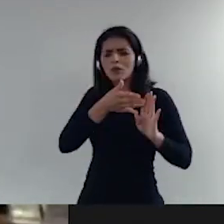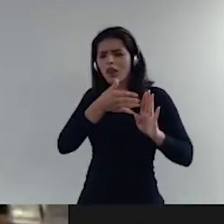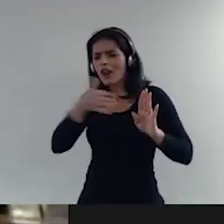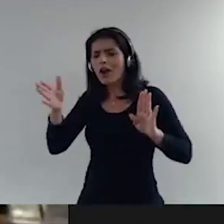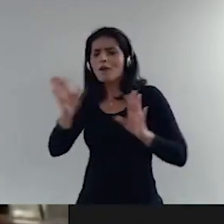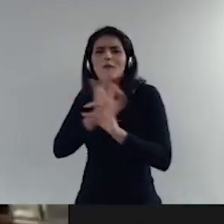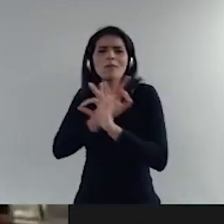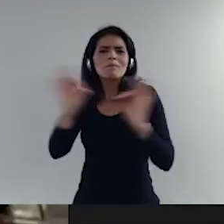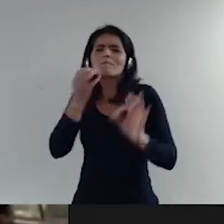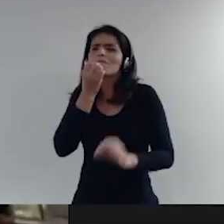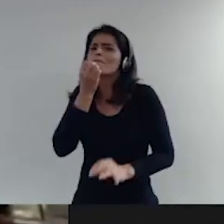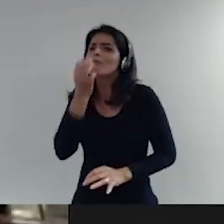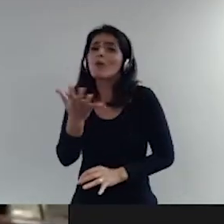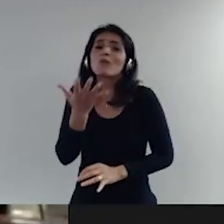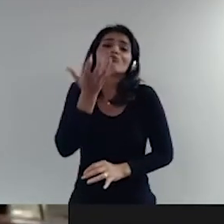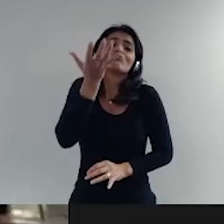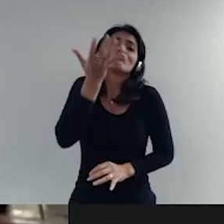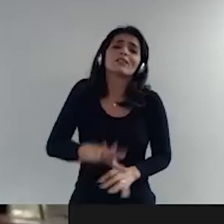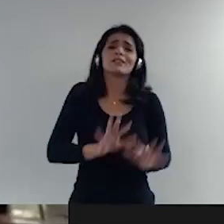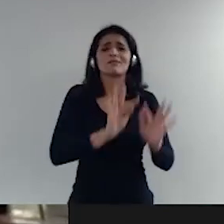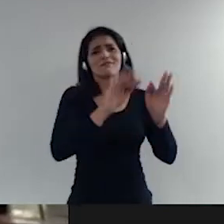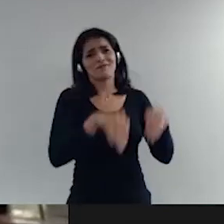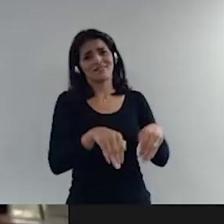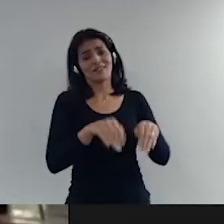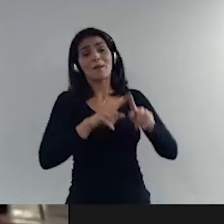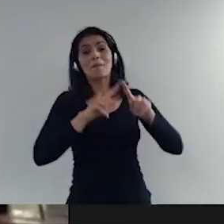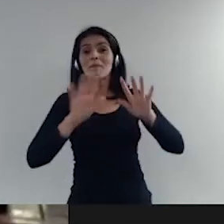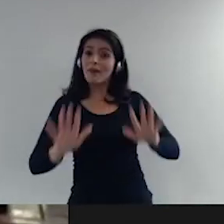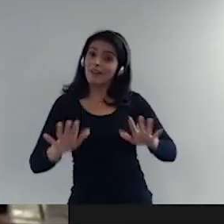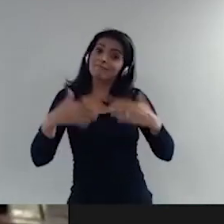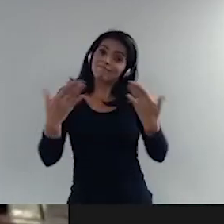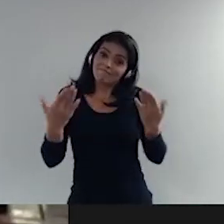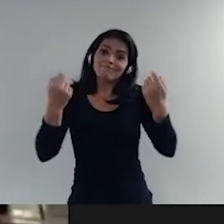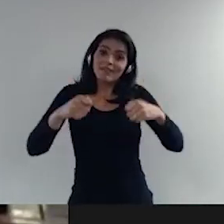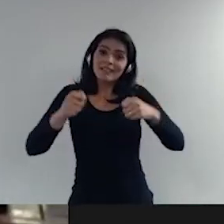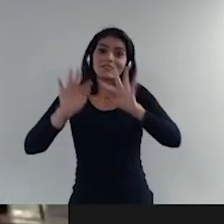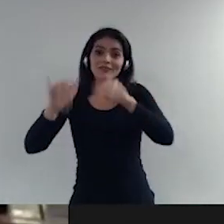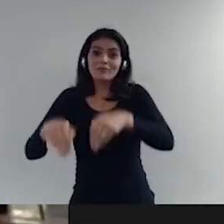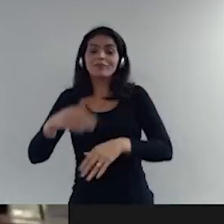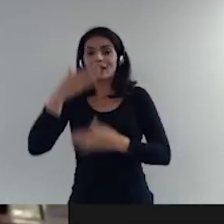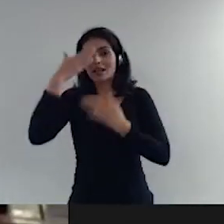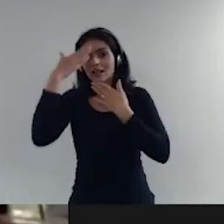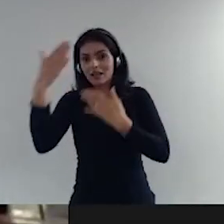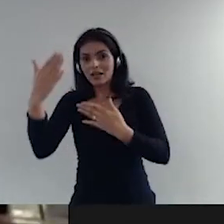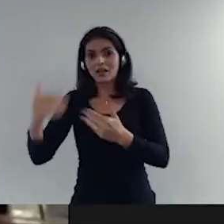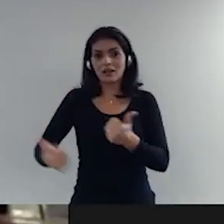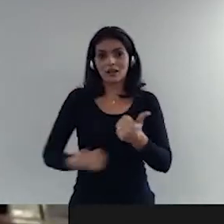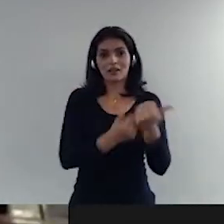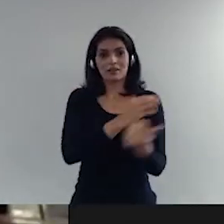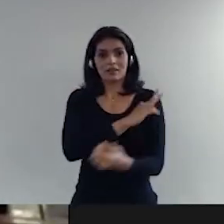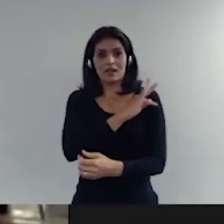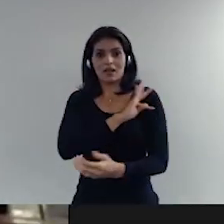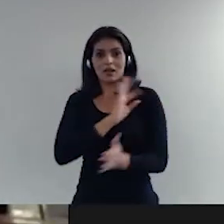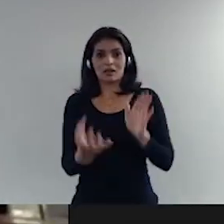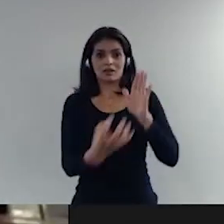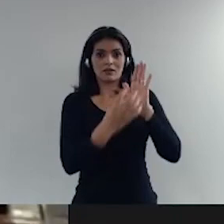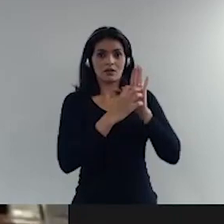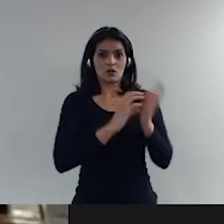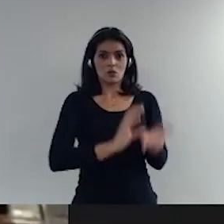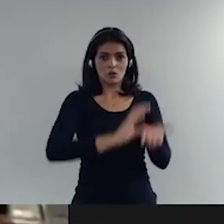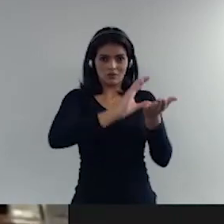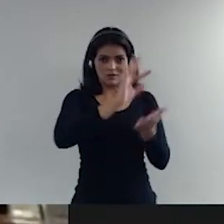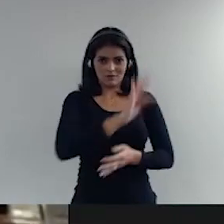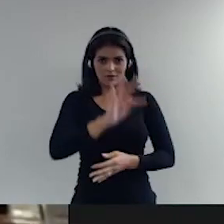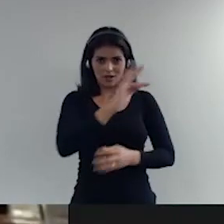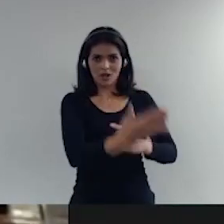bom que nós não queríamos acabar. Agradeço o suporte técnico dos servidores do Conselho